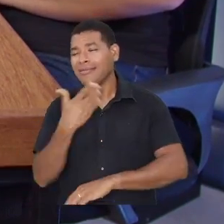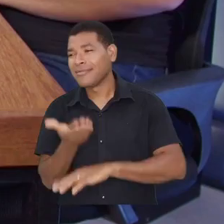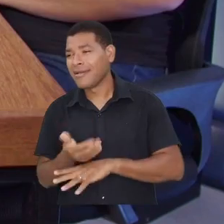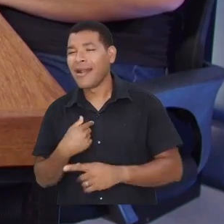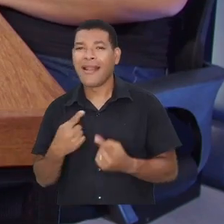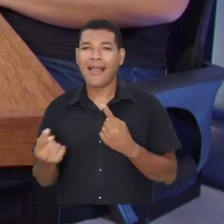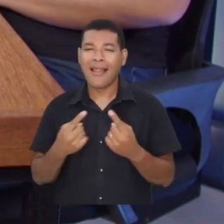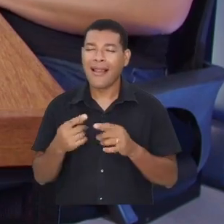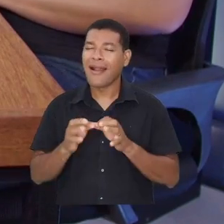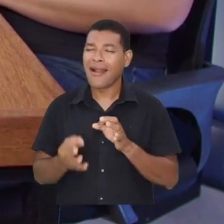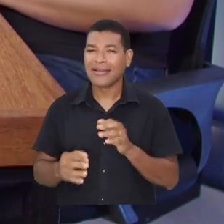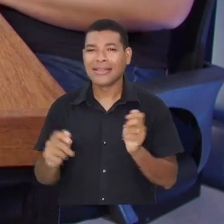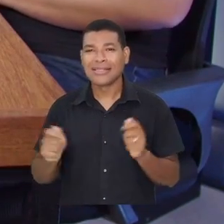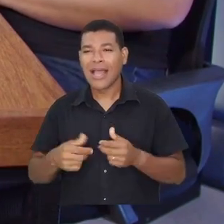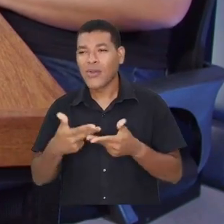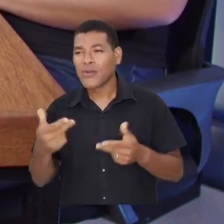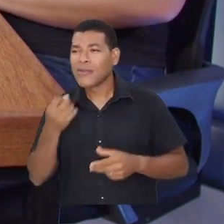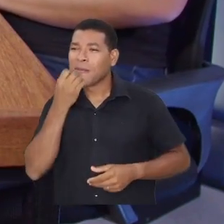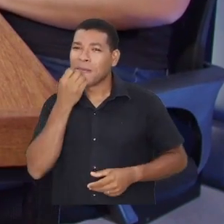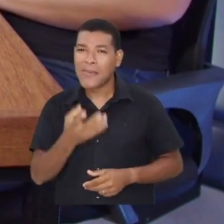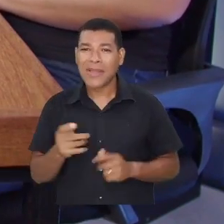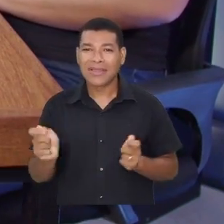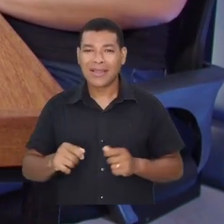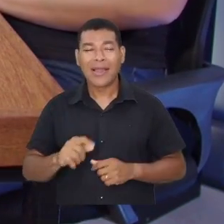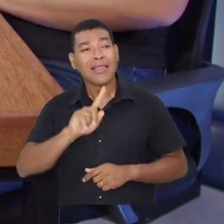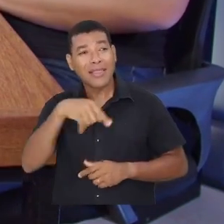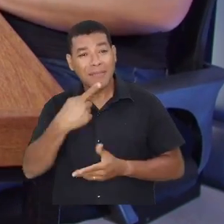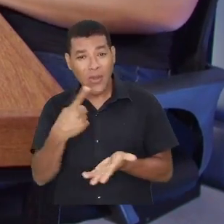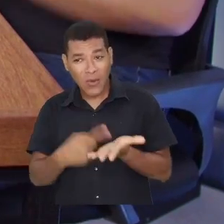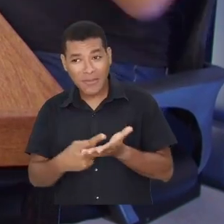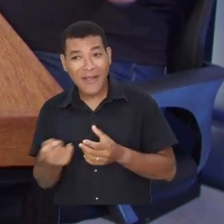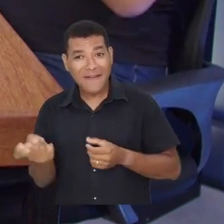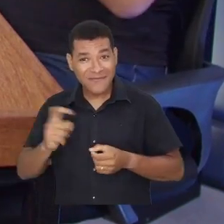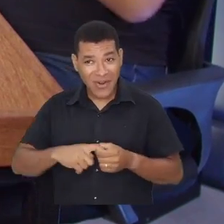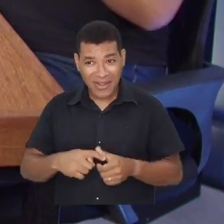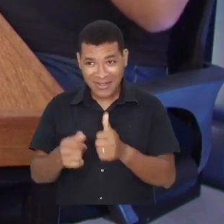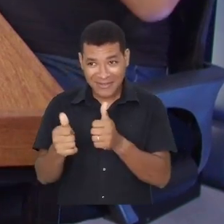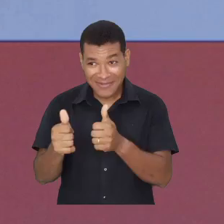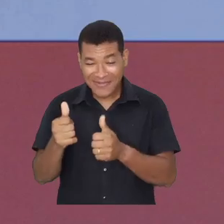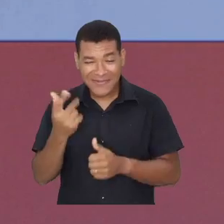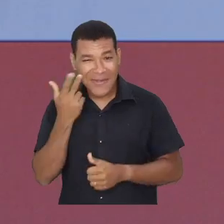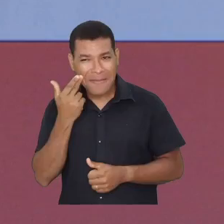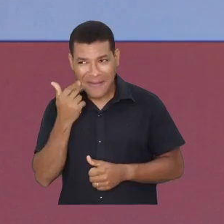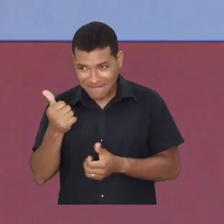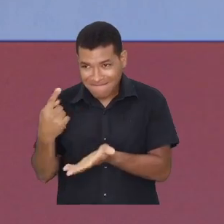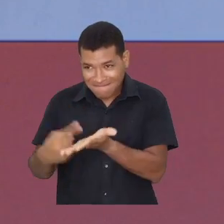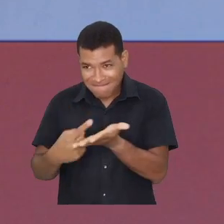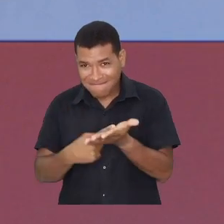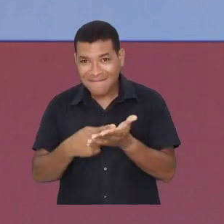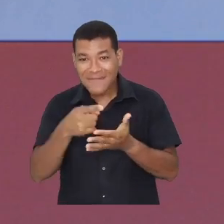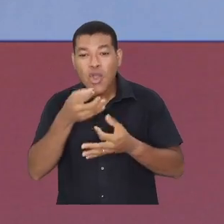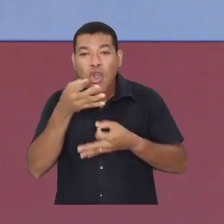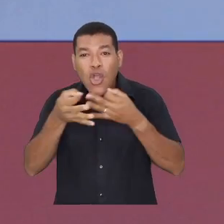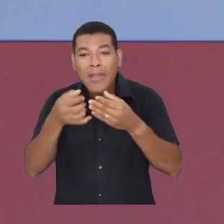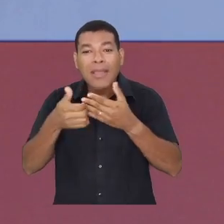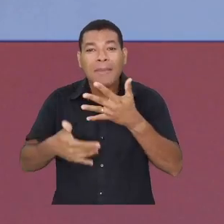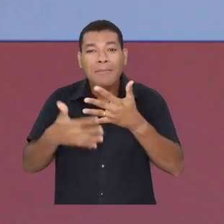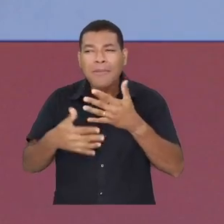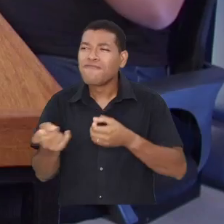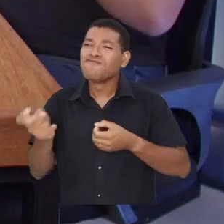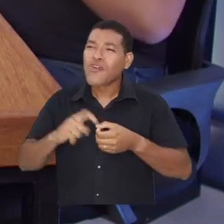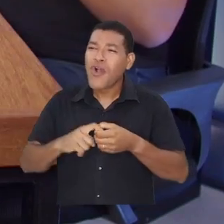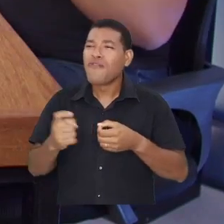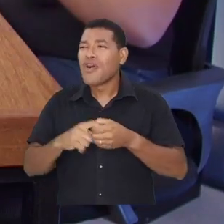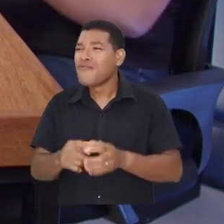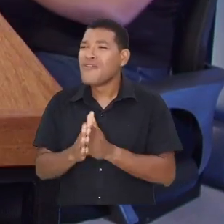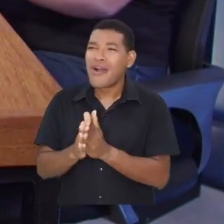tá tão bom. Se vocês votarem, a gente volta em mais capítulos. Isso, gente. Boa, coloca, Gabi, nos comentários aqui.